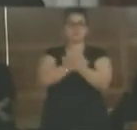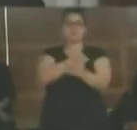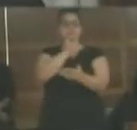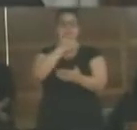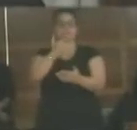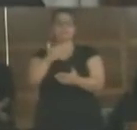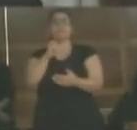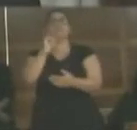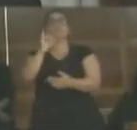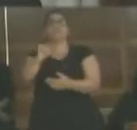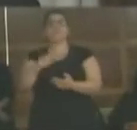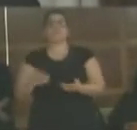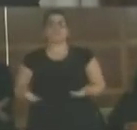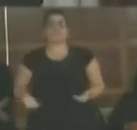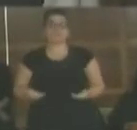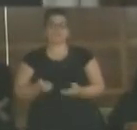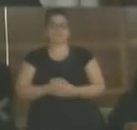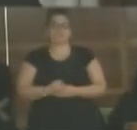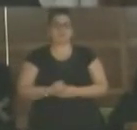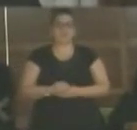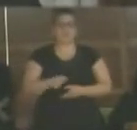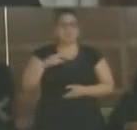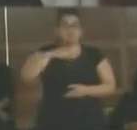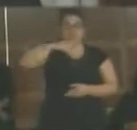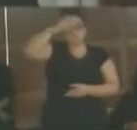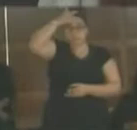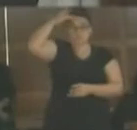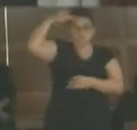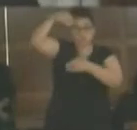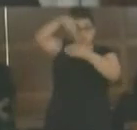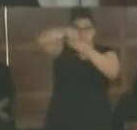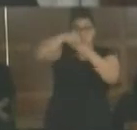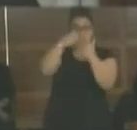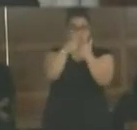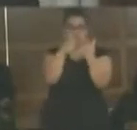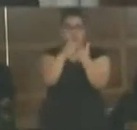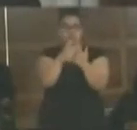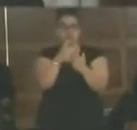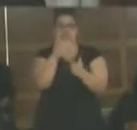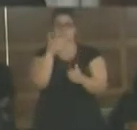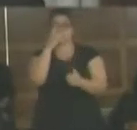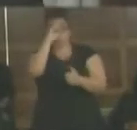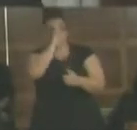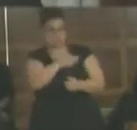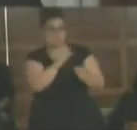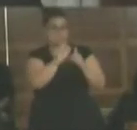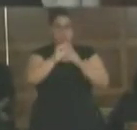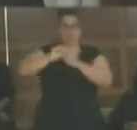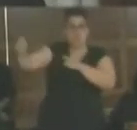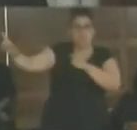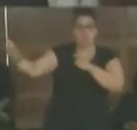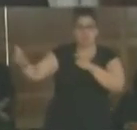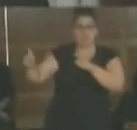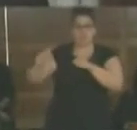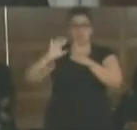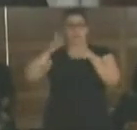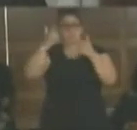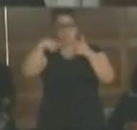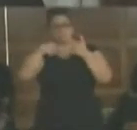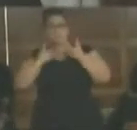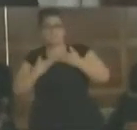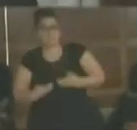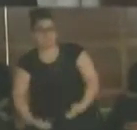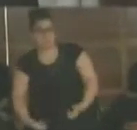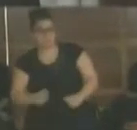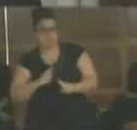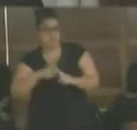as pessoas que não é poderia, que estavam dentro dos ônibus, que foram colocadas para fora, que já estavam ali cansadas ou mal acomodadas, que a